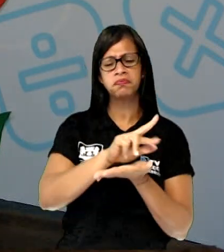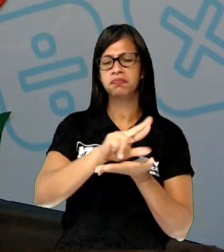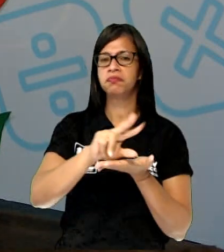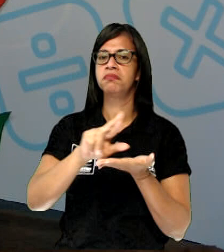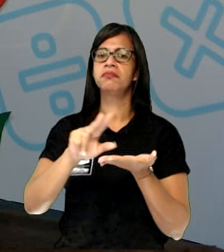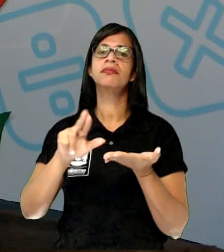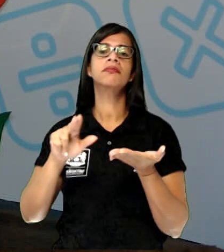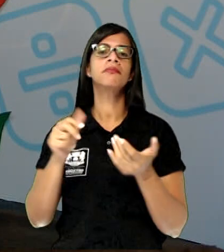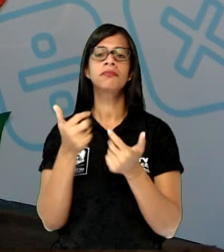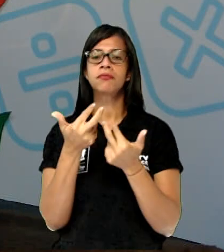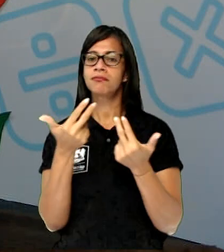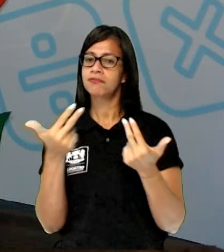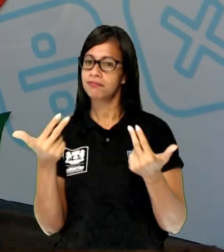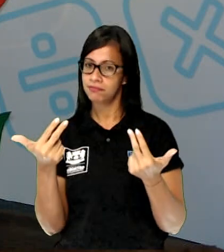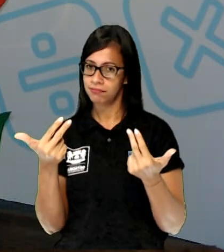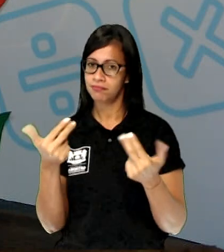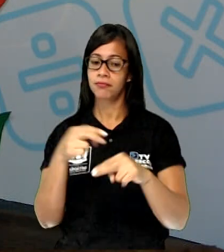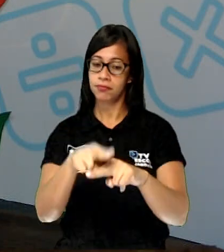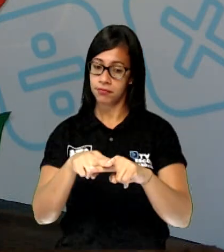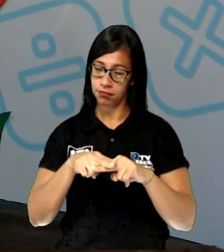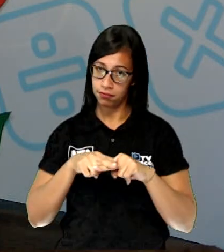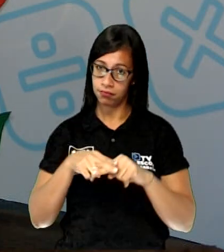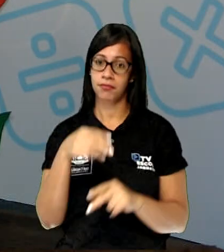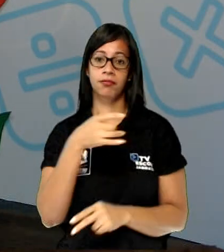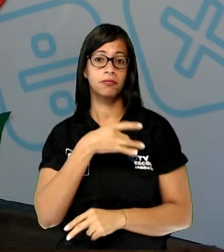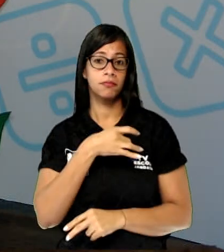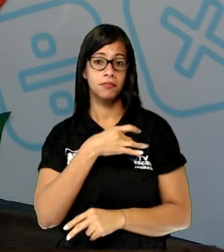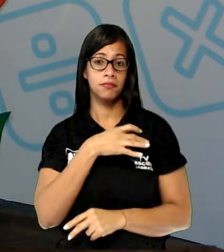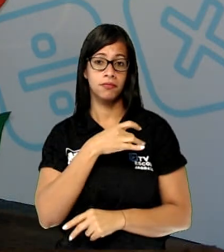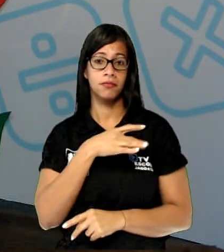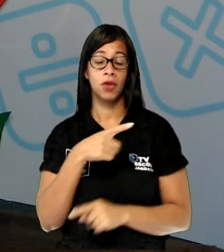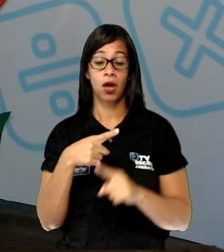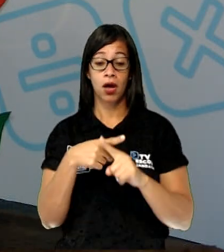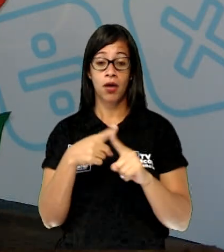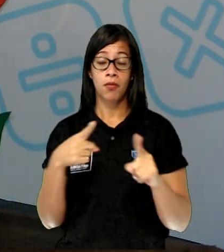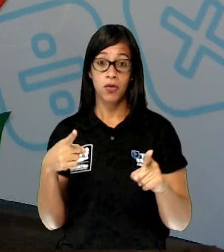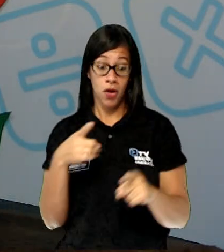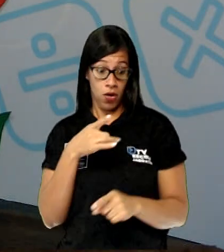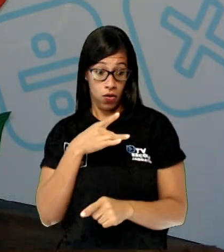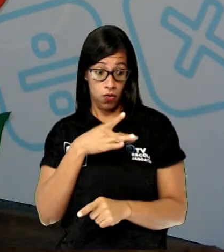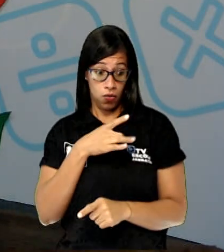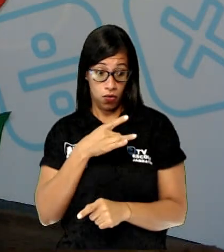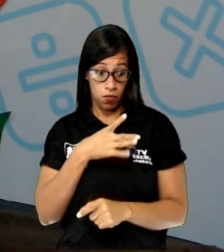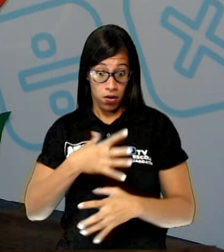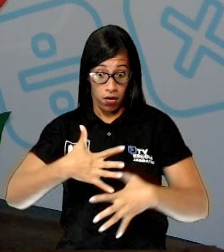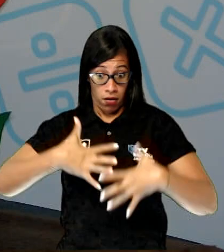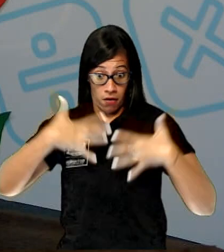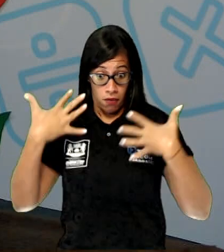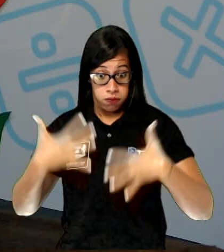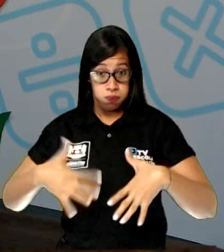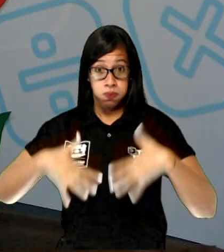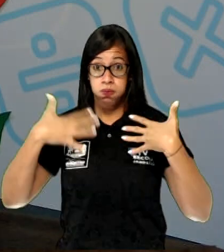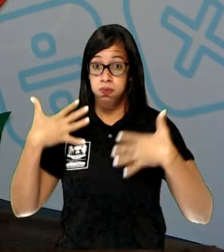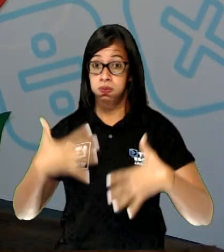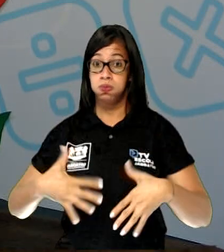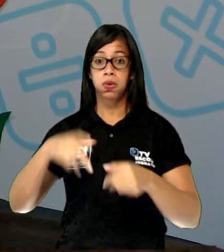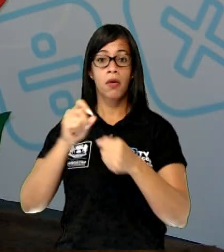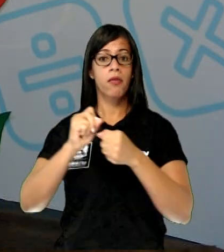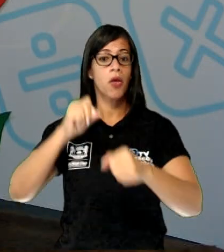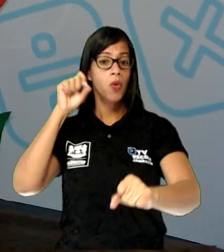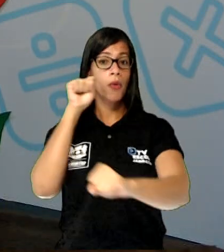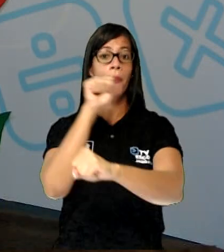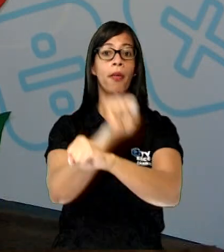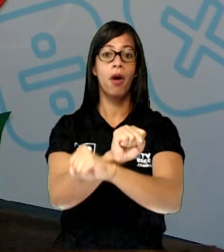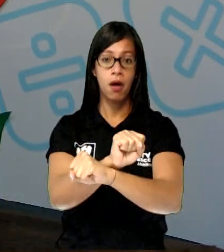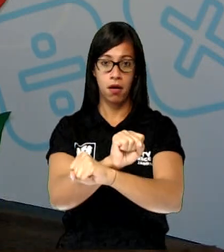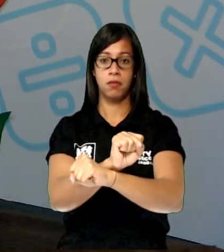provocam medo. Mas quando esse medo nos paralisa ou nos impede de fazer alguma atividade do nosso dia a dia, aí